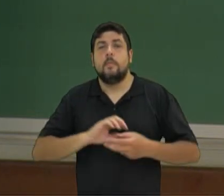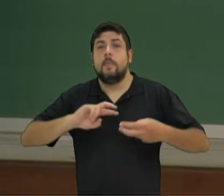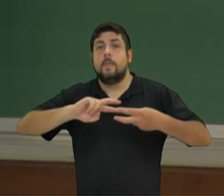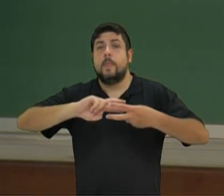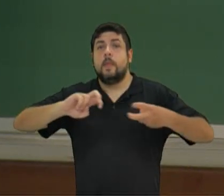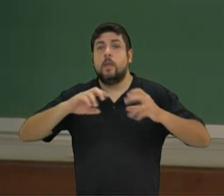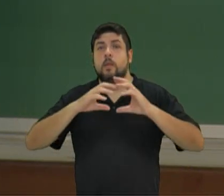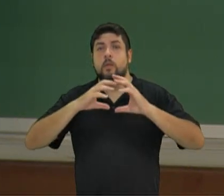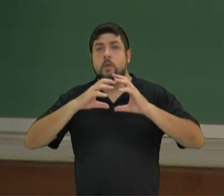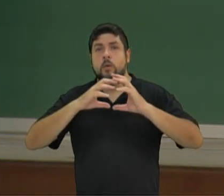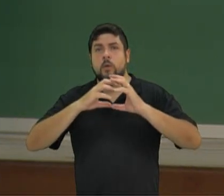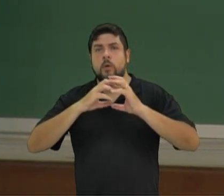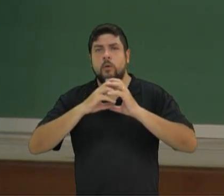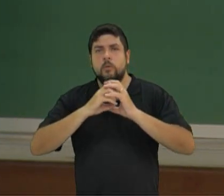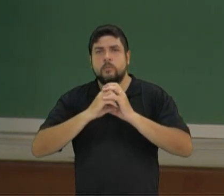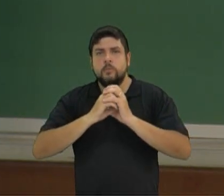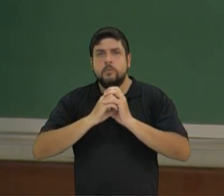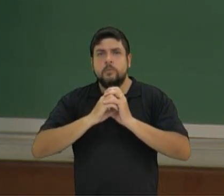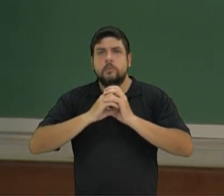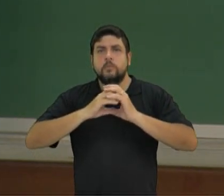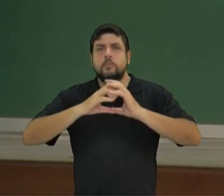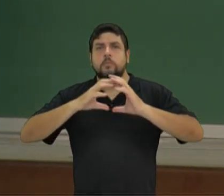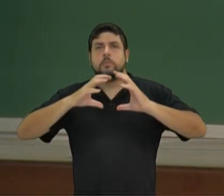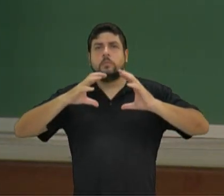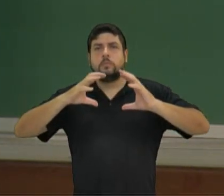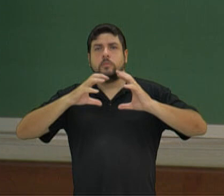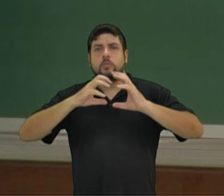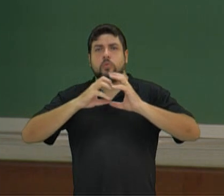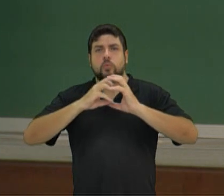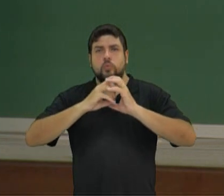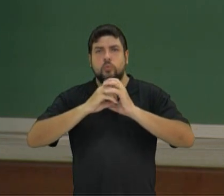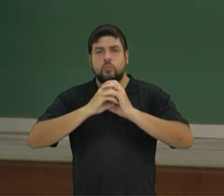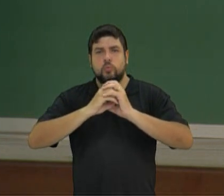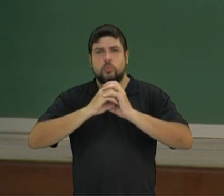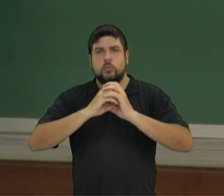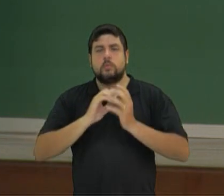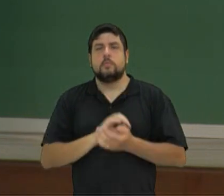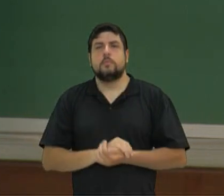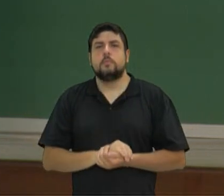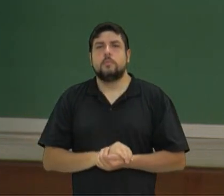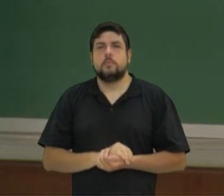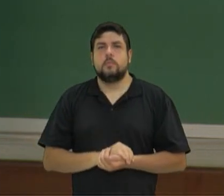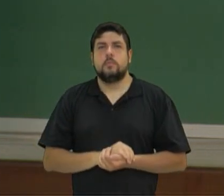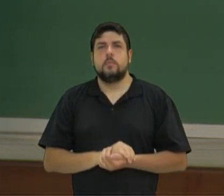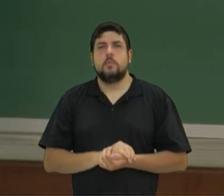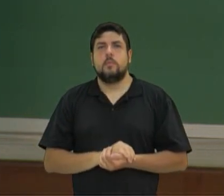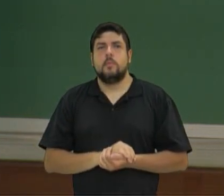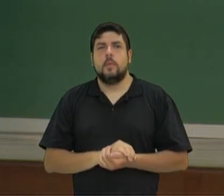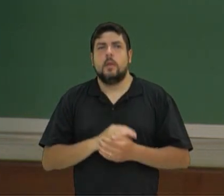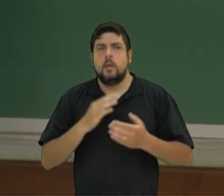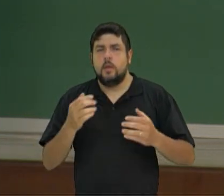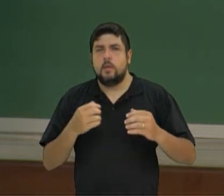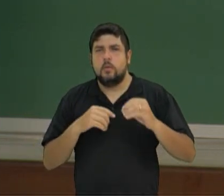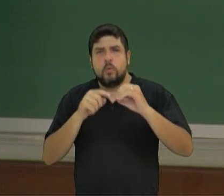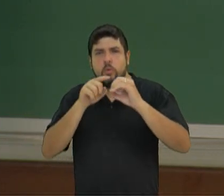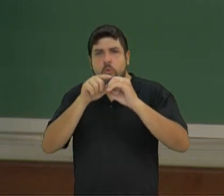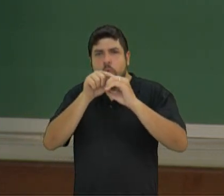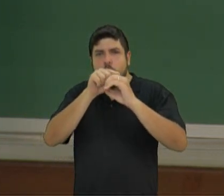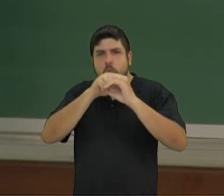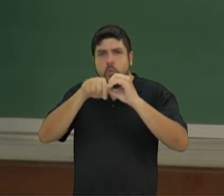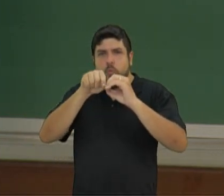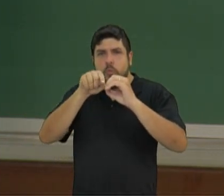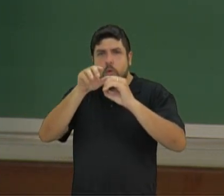abrem e fecham a nossa, o quê? Pupila. Então, são os músculos, ó,